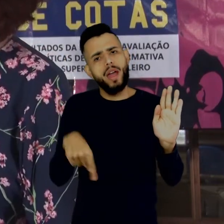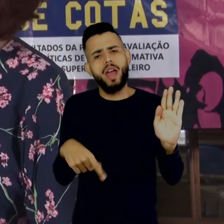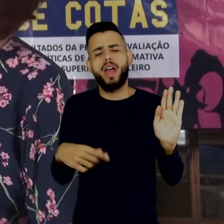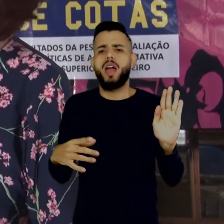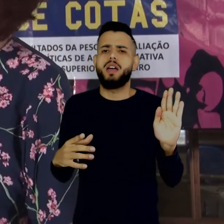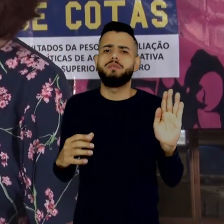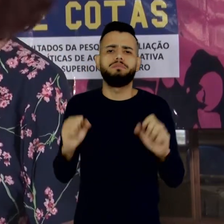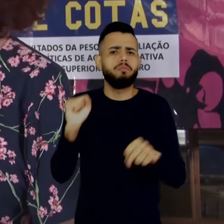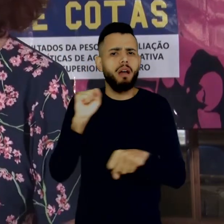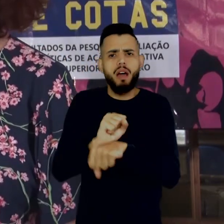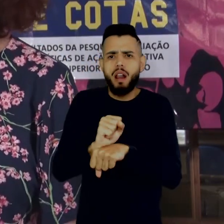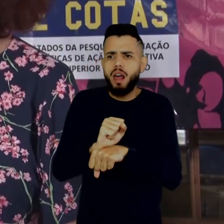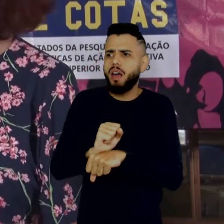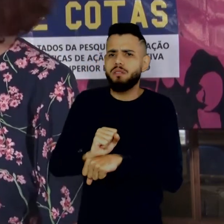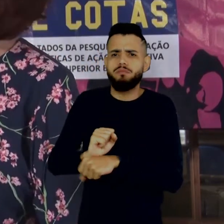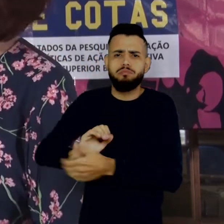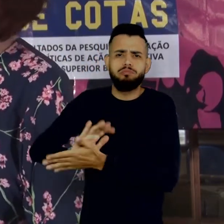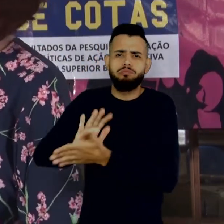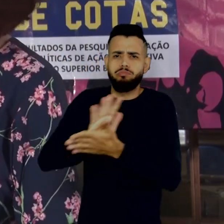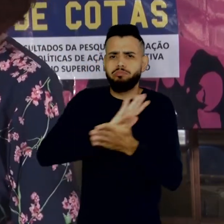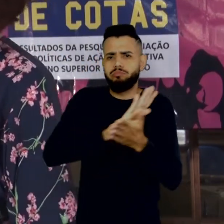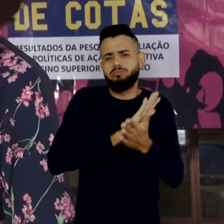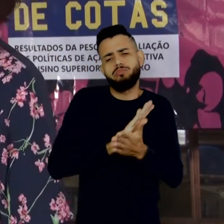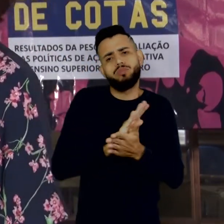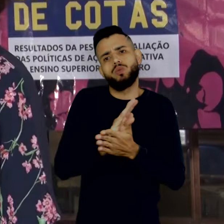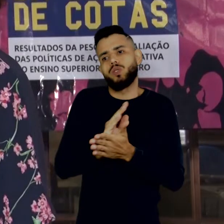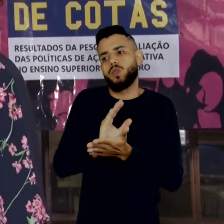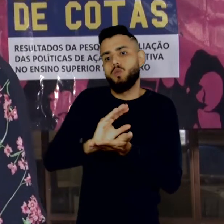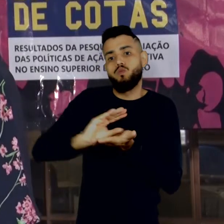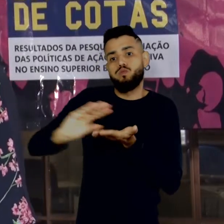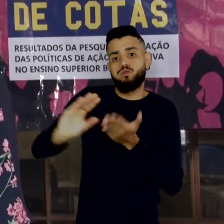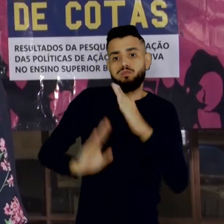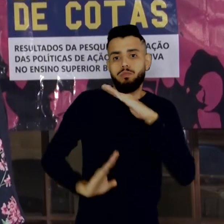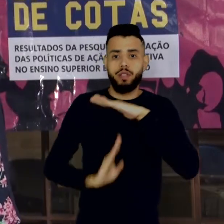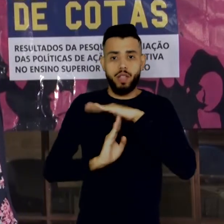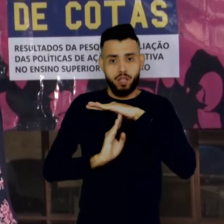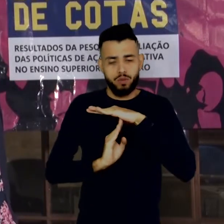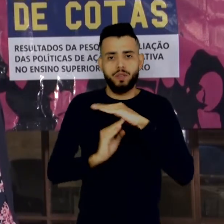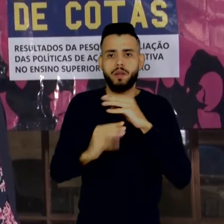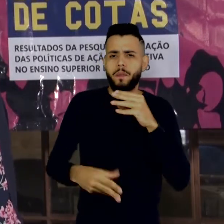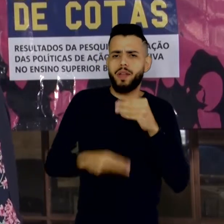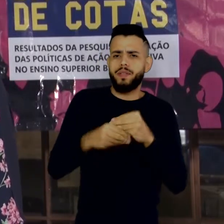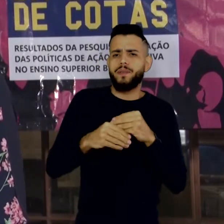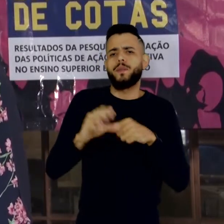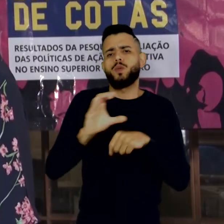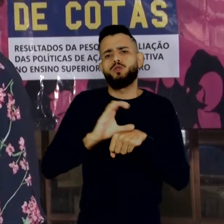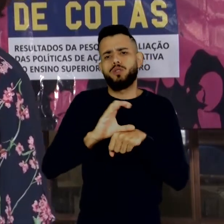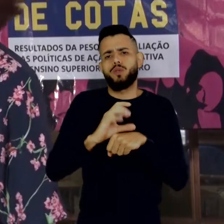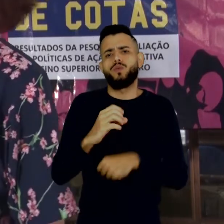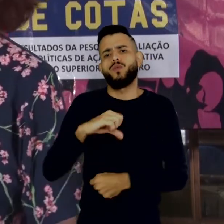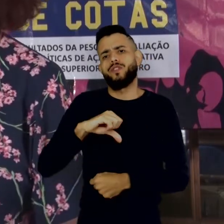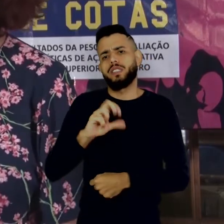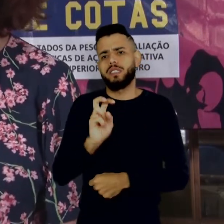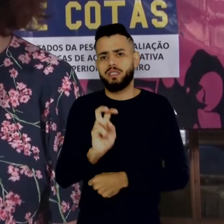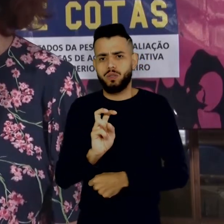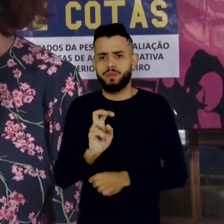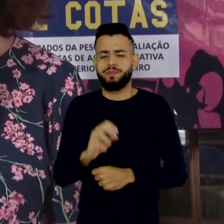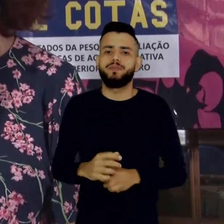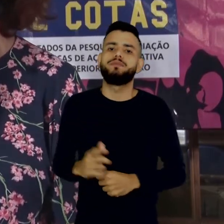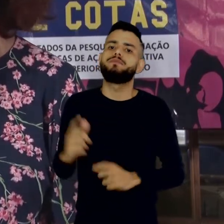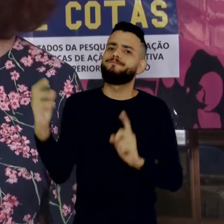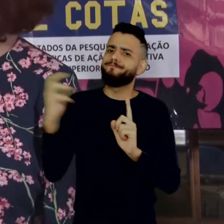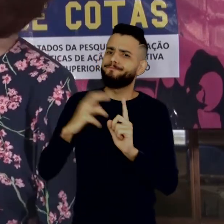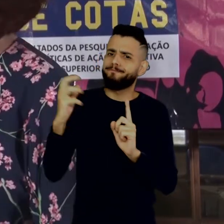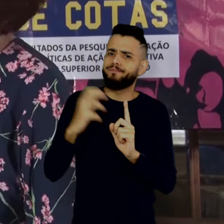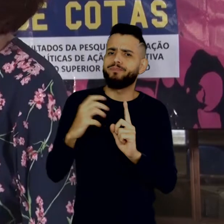essa destruição do Estado brasileiro, que é o teto de gastos, né, emenda constitucional 95, que trouxe diversos